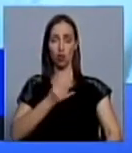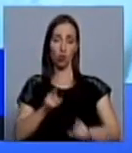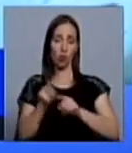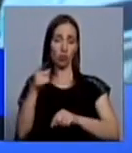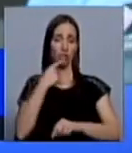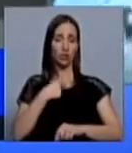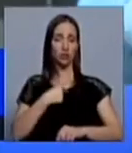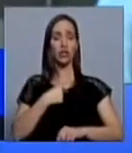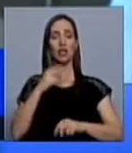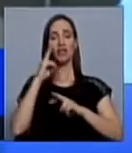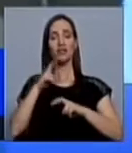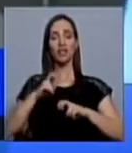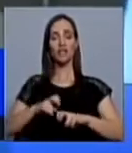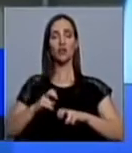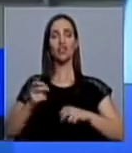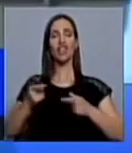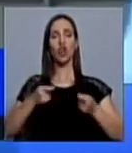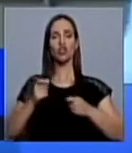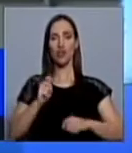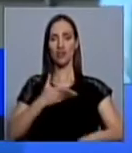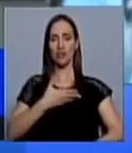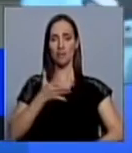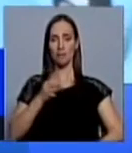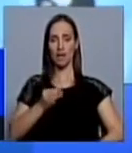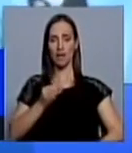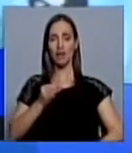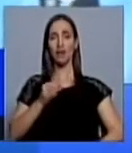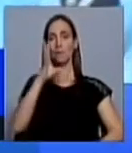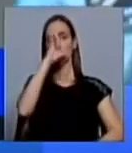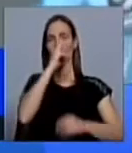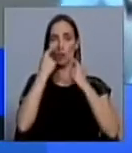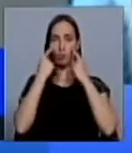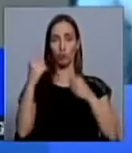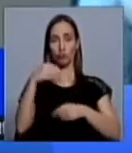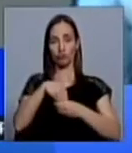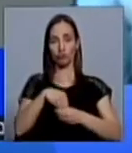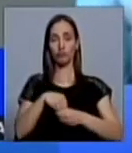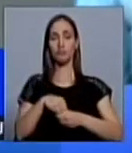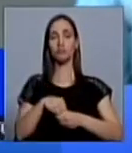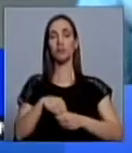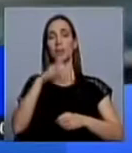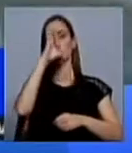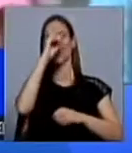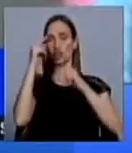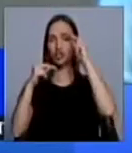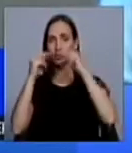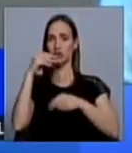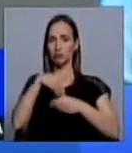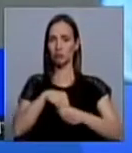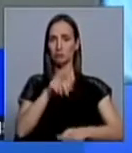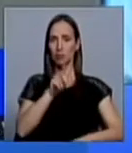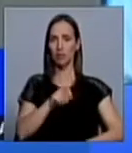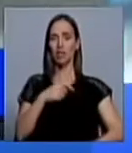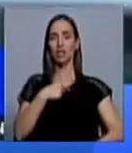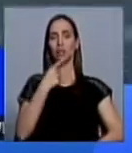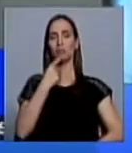recente aos negócios da EDP, vemos aqui o Ministério Público envolvido, também a Autoridade Tributária. Pergunto-lhe naquilo que